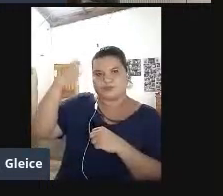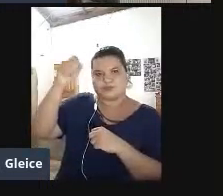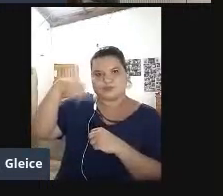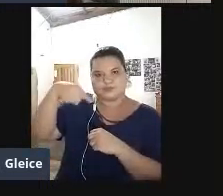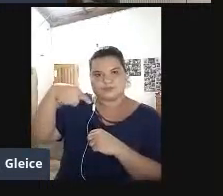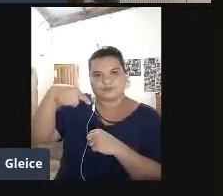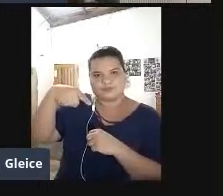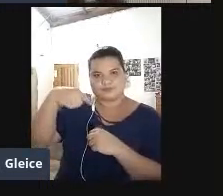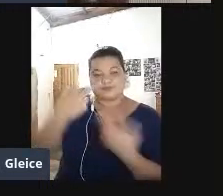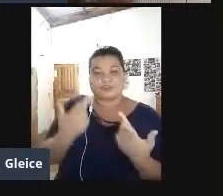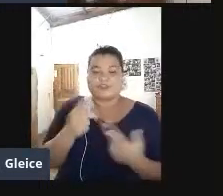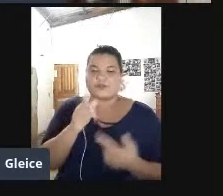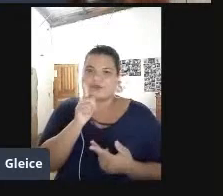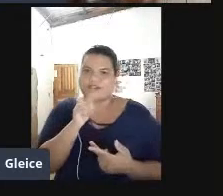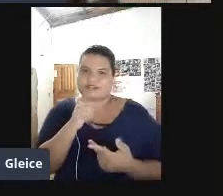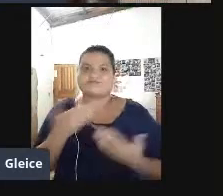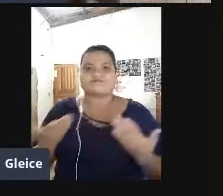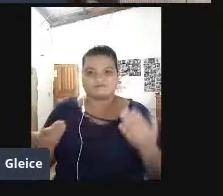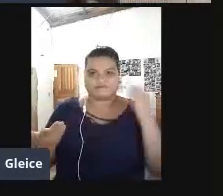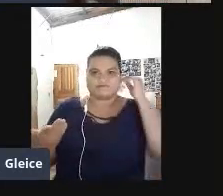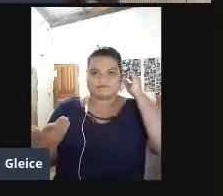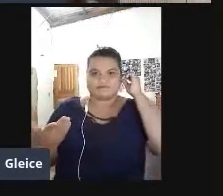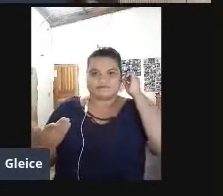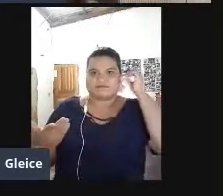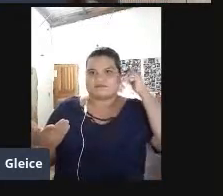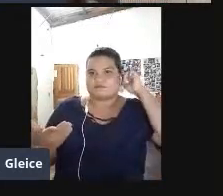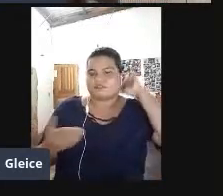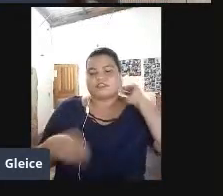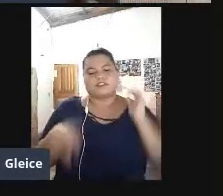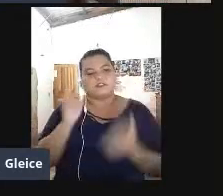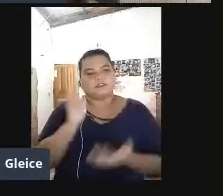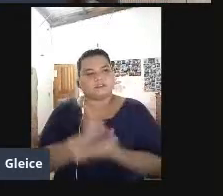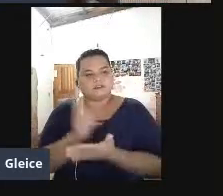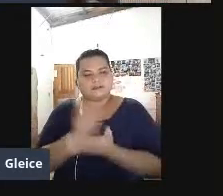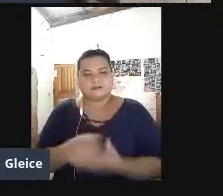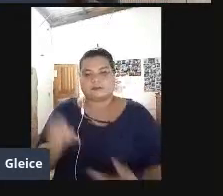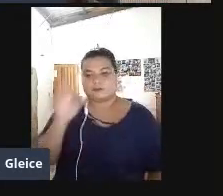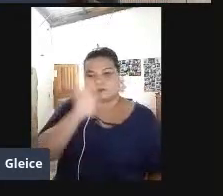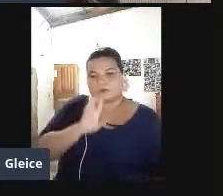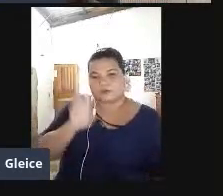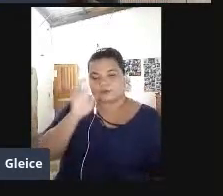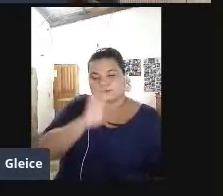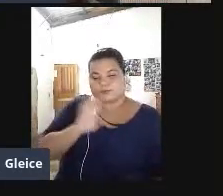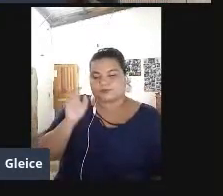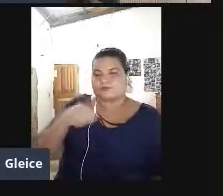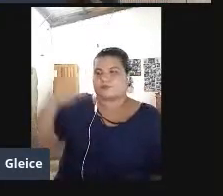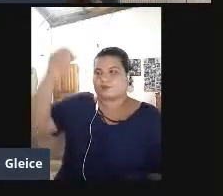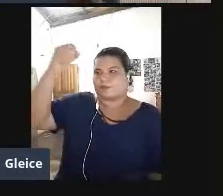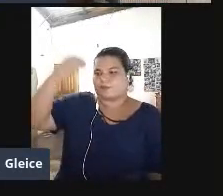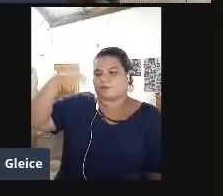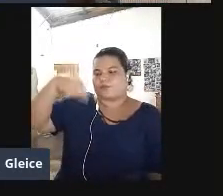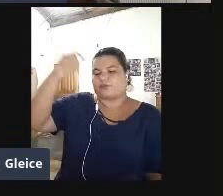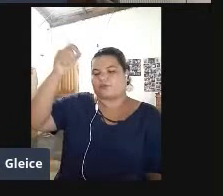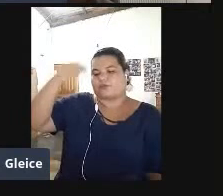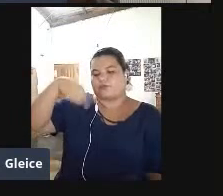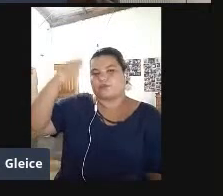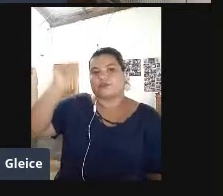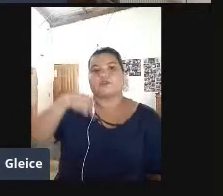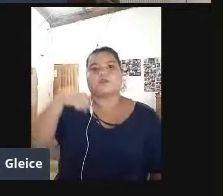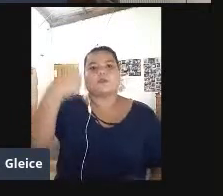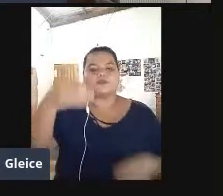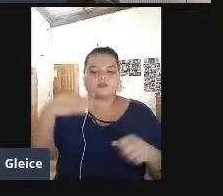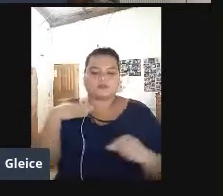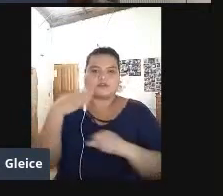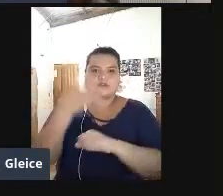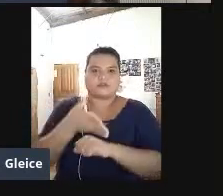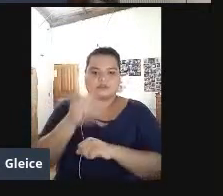facilidade. Então, se eu basicamente ir lá e deixar administrado pingando gota a gota, possivelmente quando eu retornar ao leito algum tempo depois, esse produto